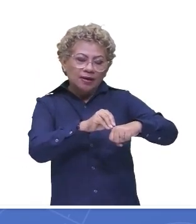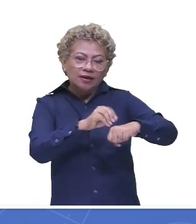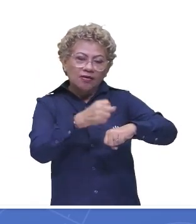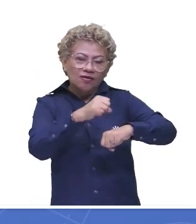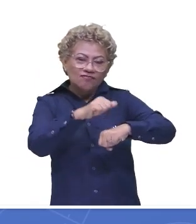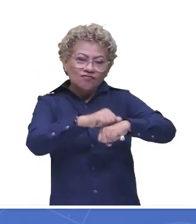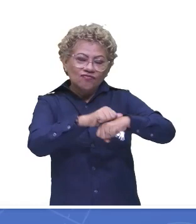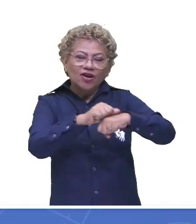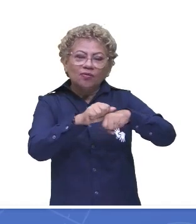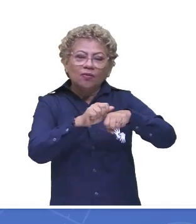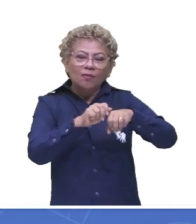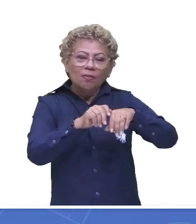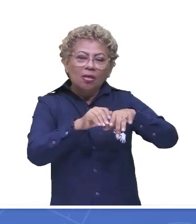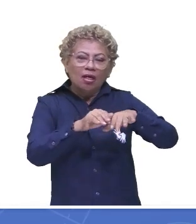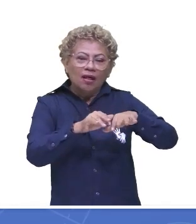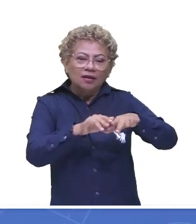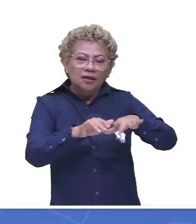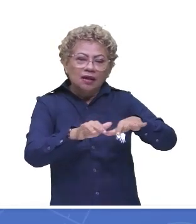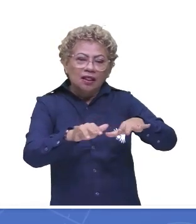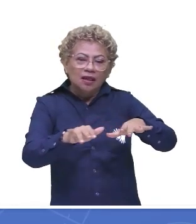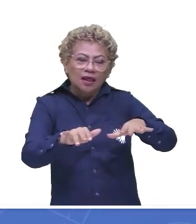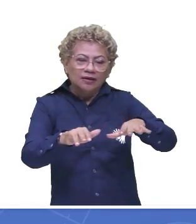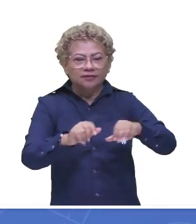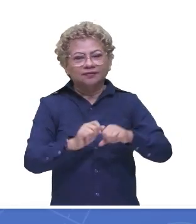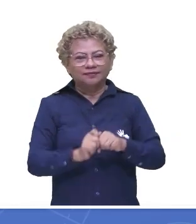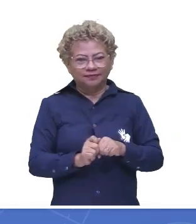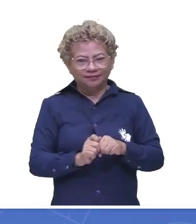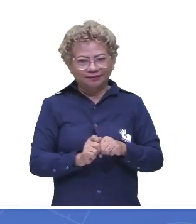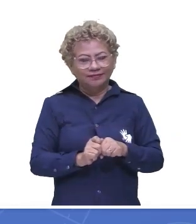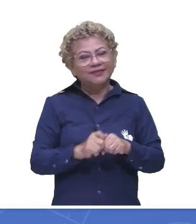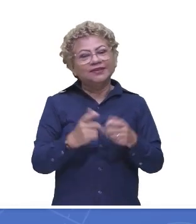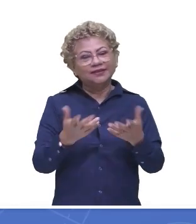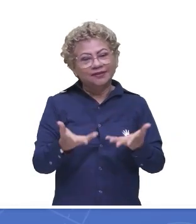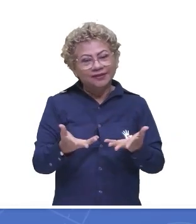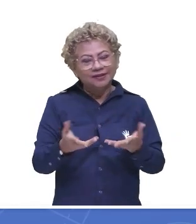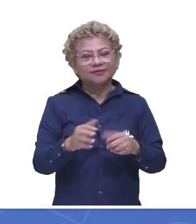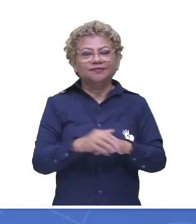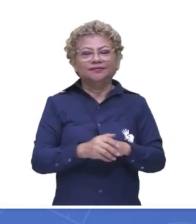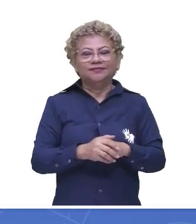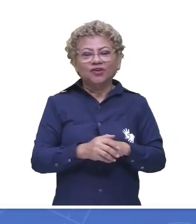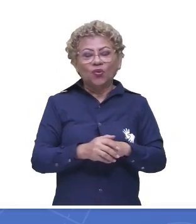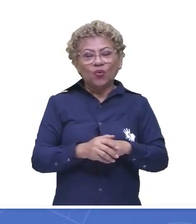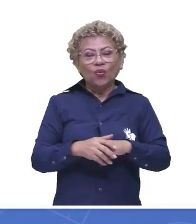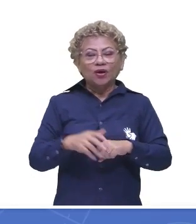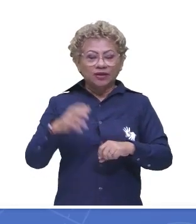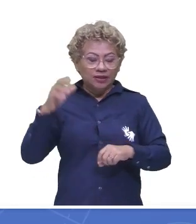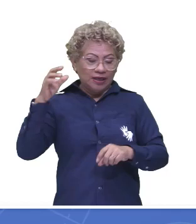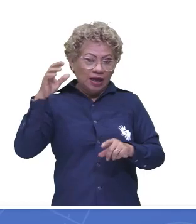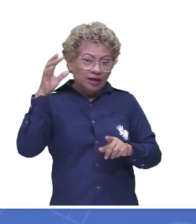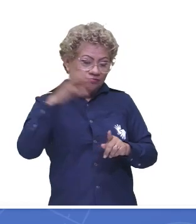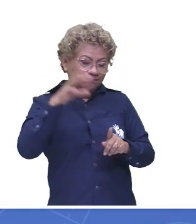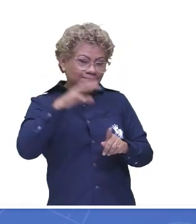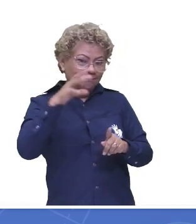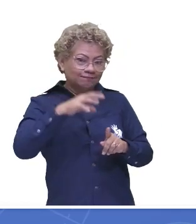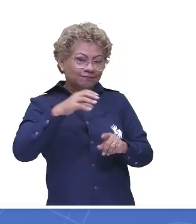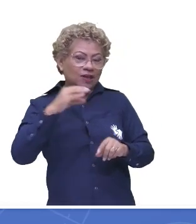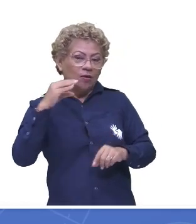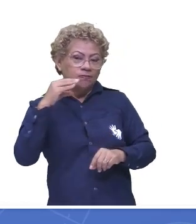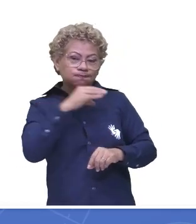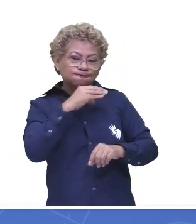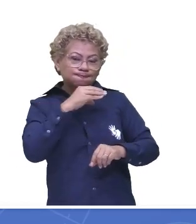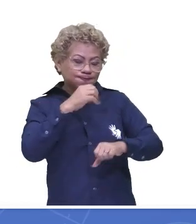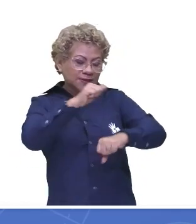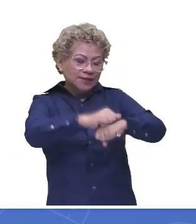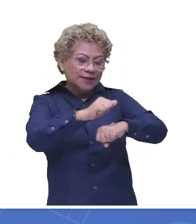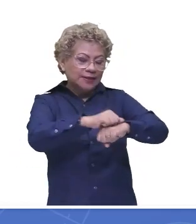não é verdade? Ceder calor para o gelo. E o gelo vai absorver calor. Quando ele absorve calor, o que é que vai acontecer?